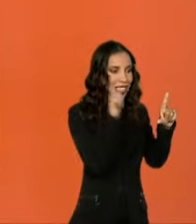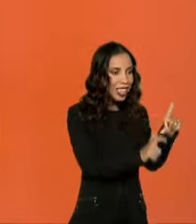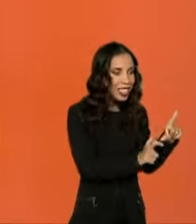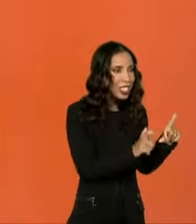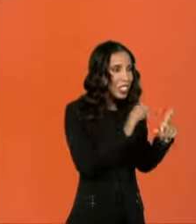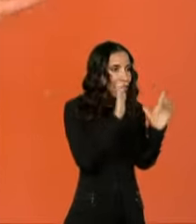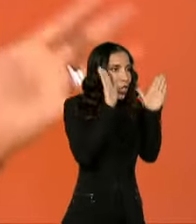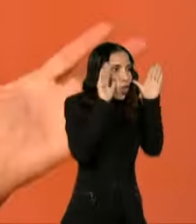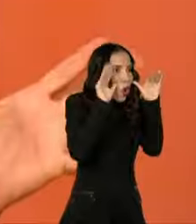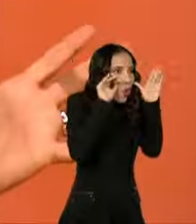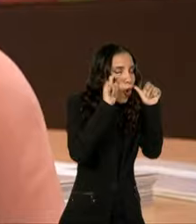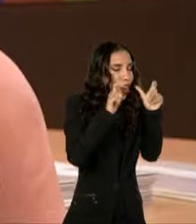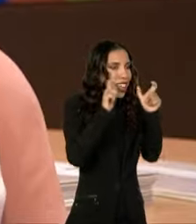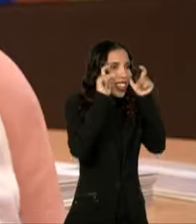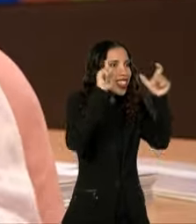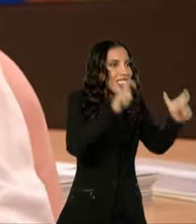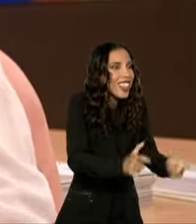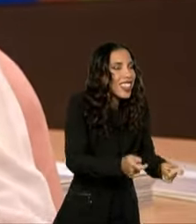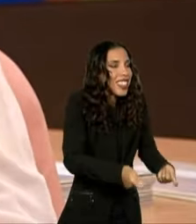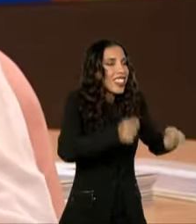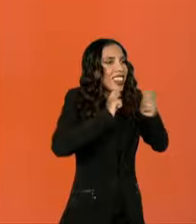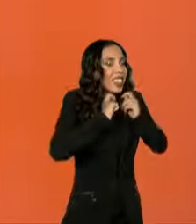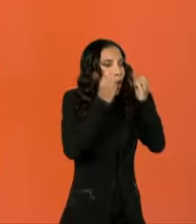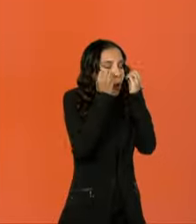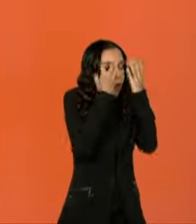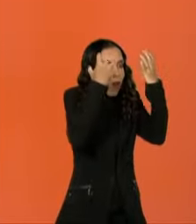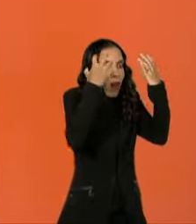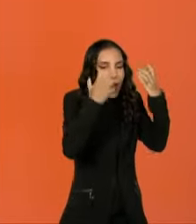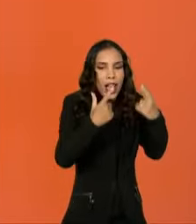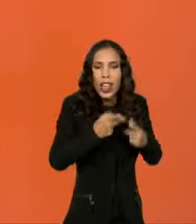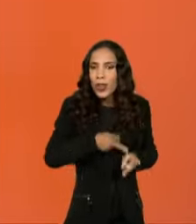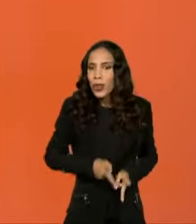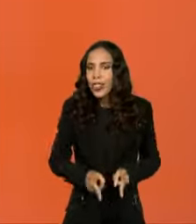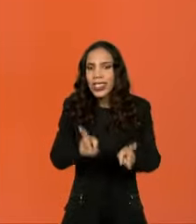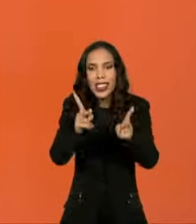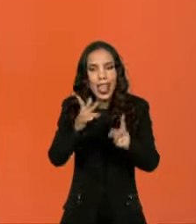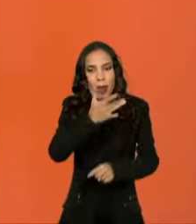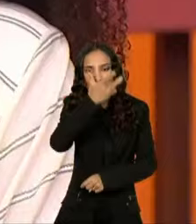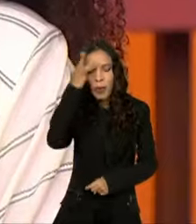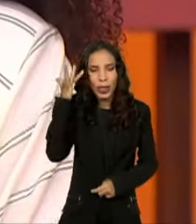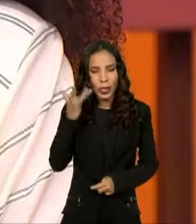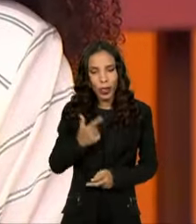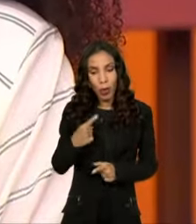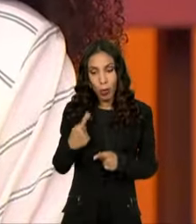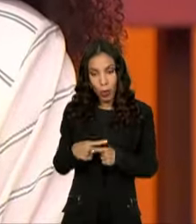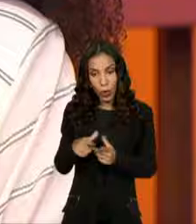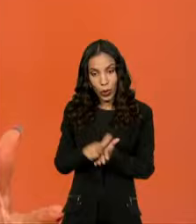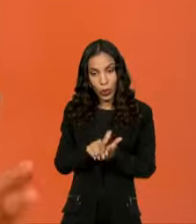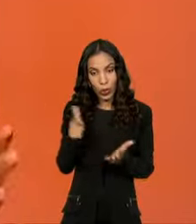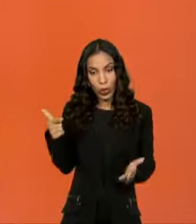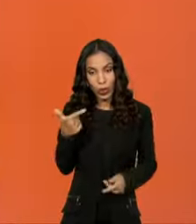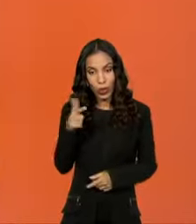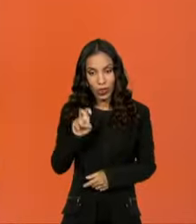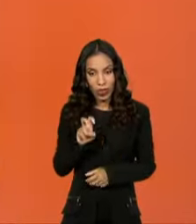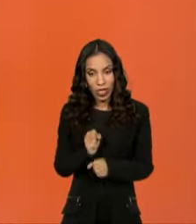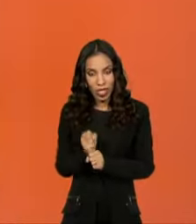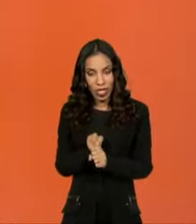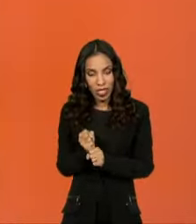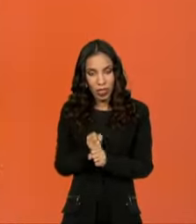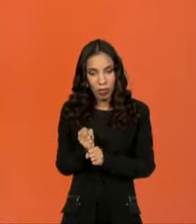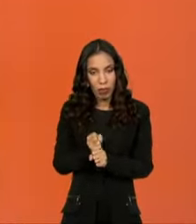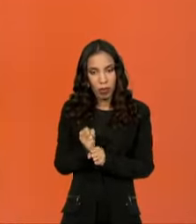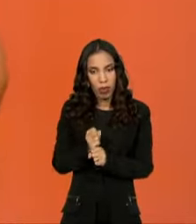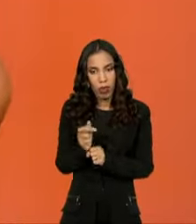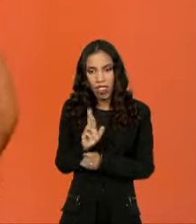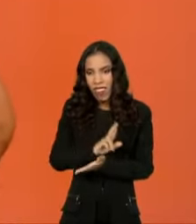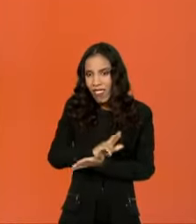ficar no mesmo lugar, na mesma coisa. Claro. Mas eu sempre fui essa pessoa. Sempre. Mas é que no jornalismo, por 25 anos, eles me mudaram várias vezes, então eu